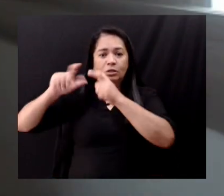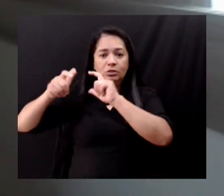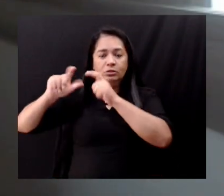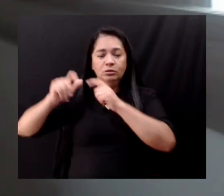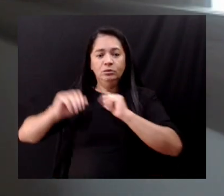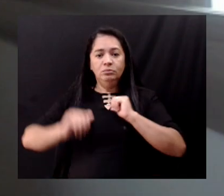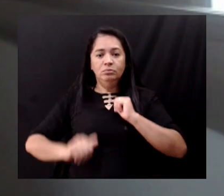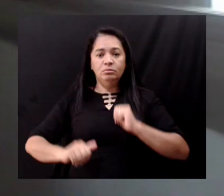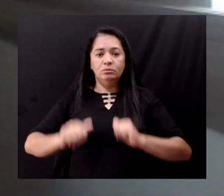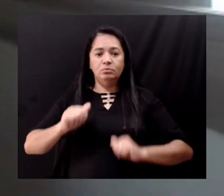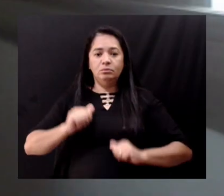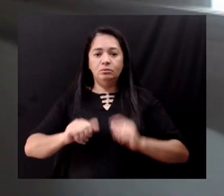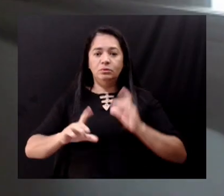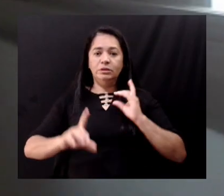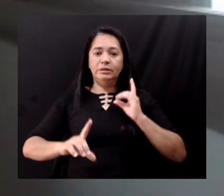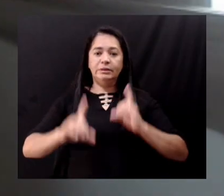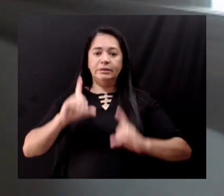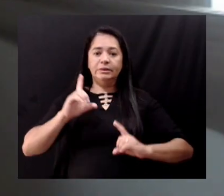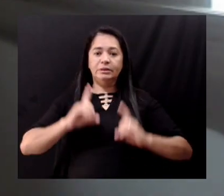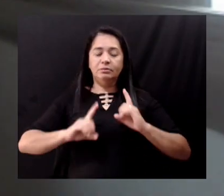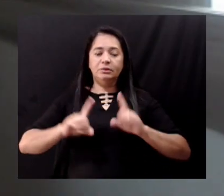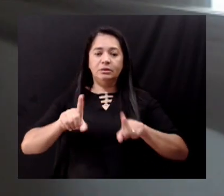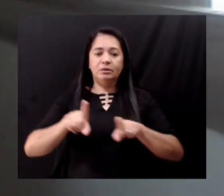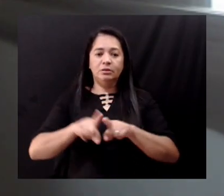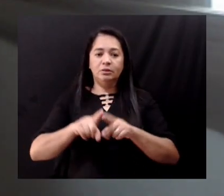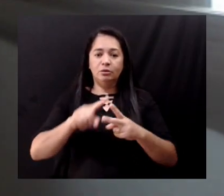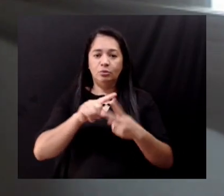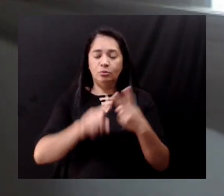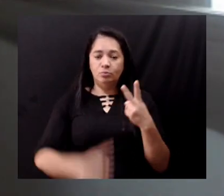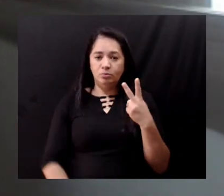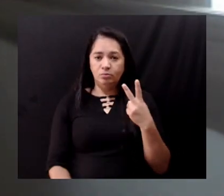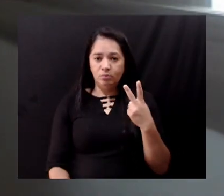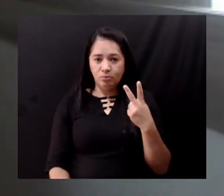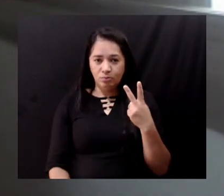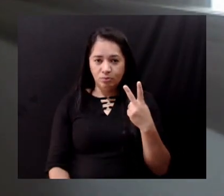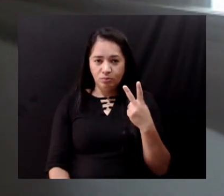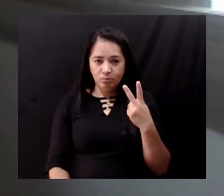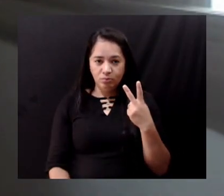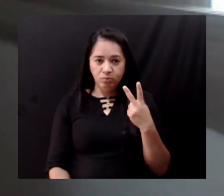depressivo. Esses 2 transtornos, a gente brinca